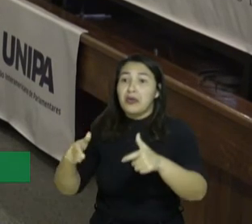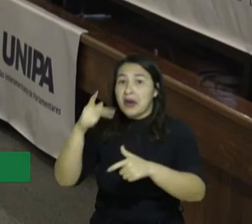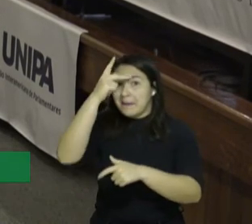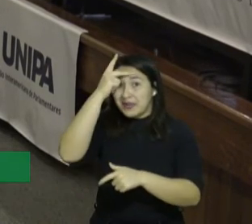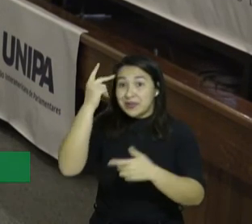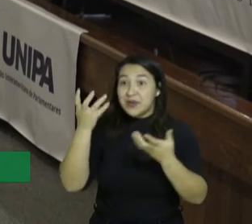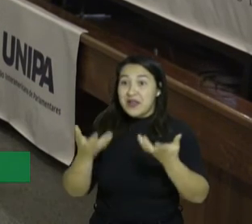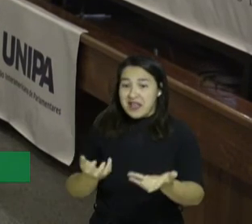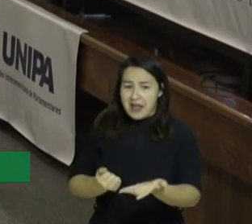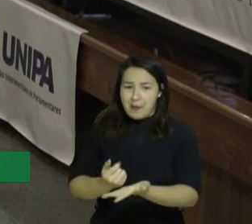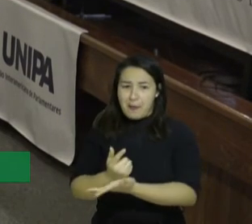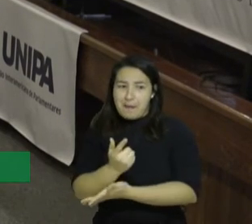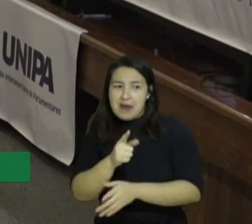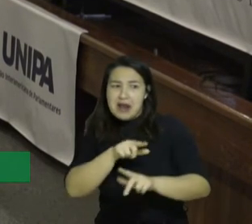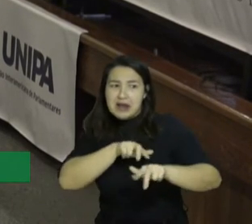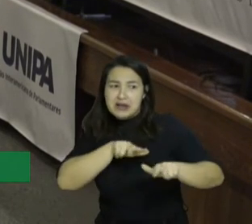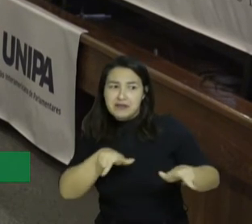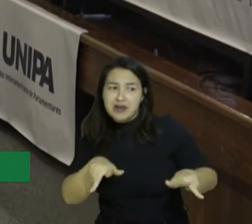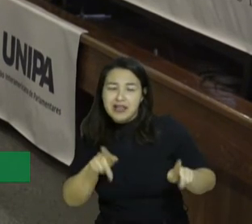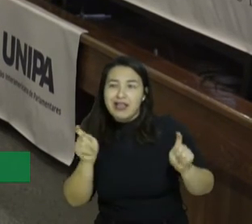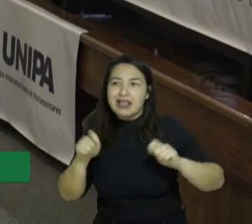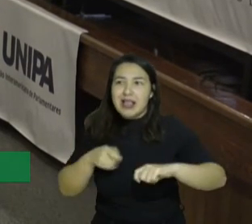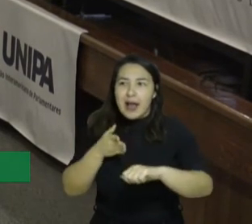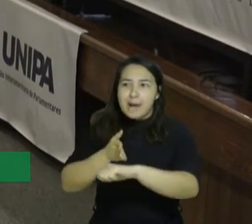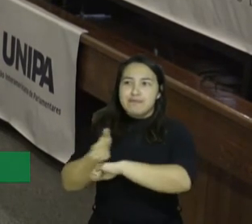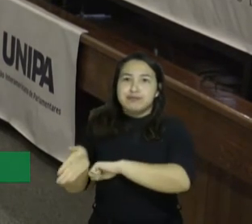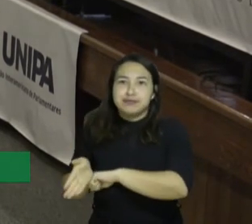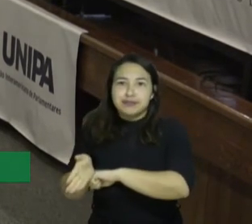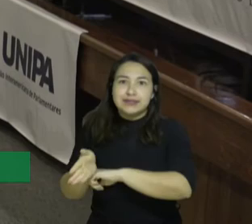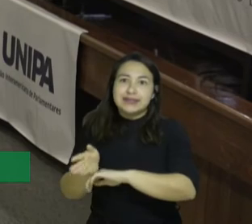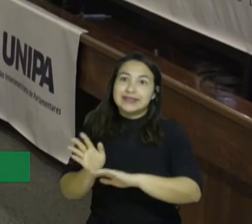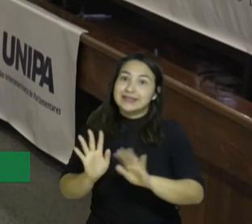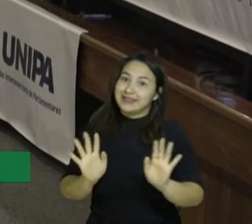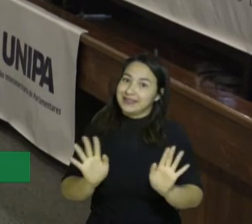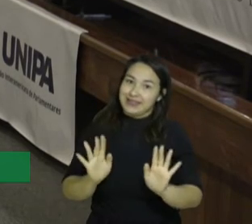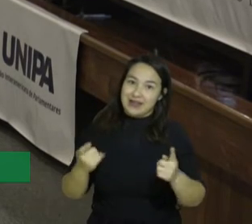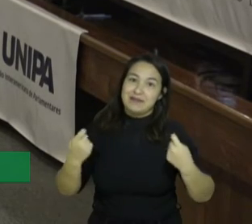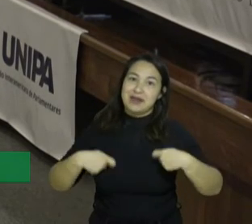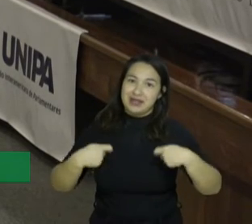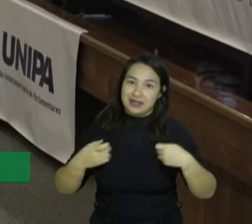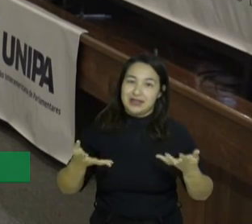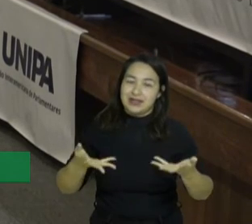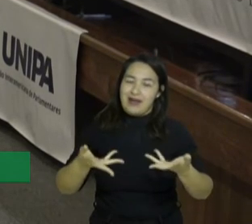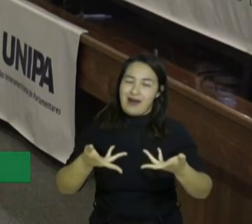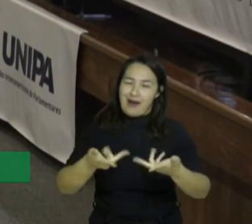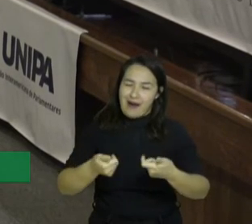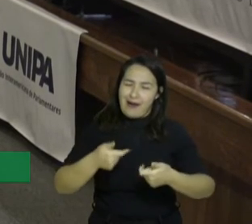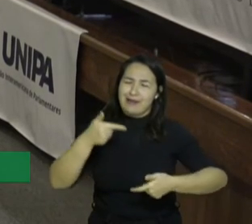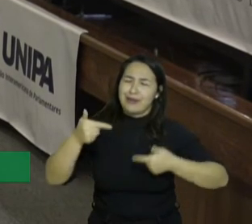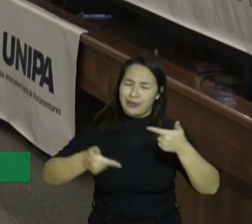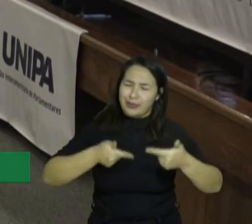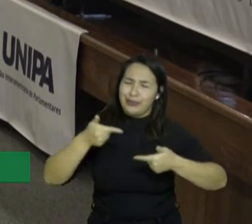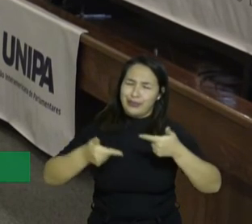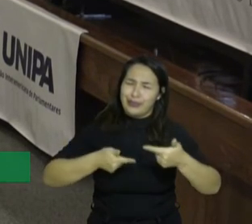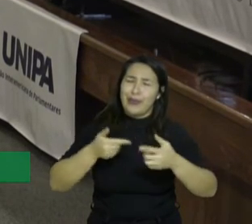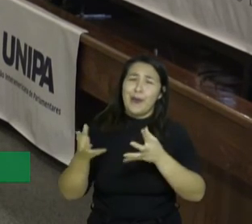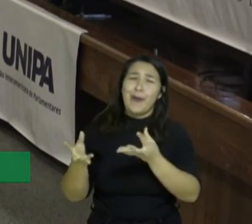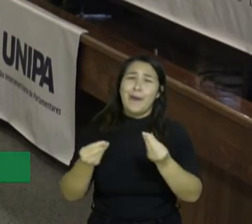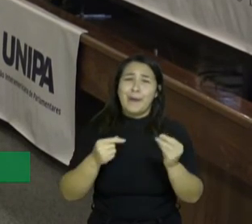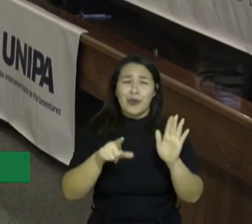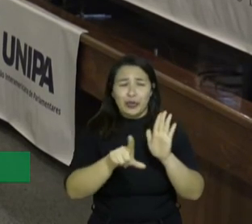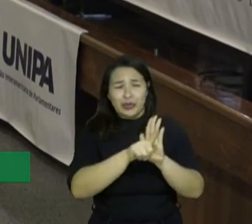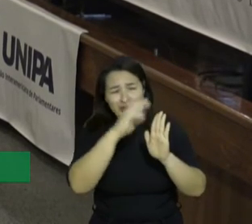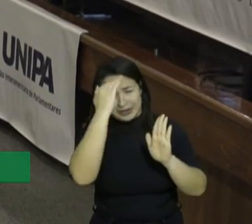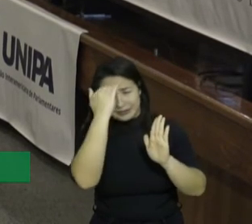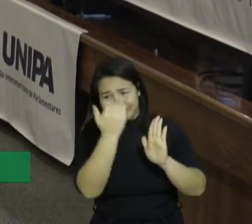isso aqui que dá para se meter tem muito trabalho tem muito regulamento e a